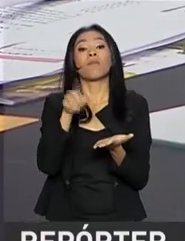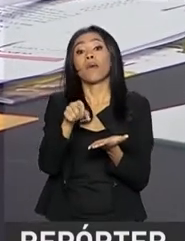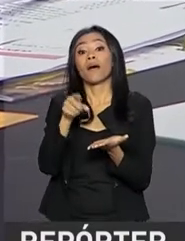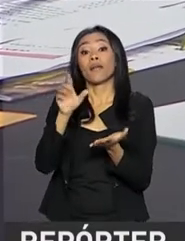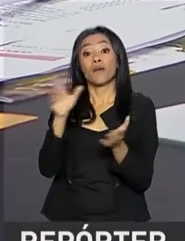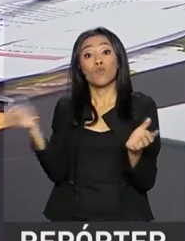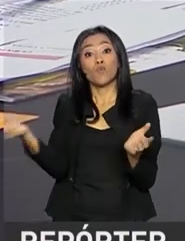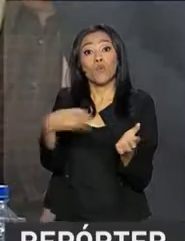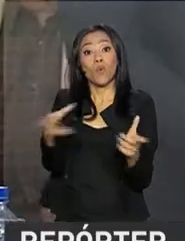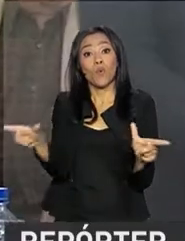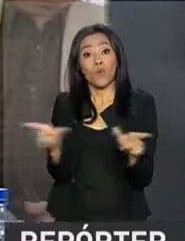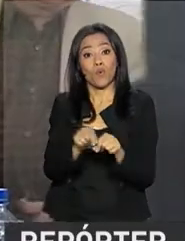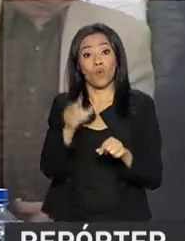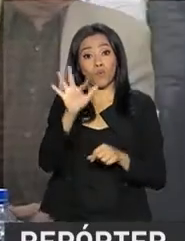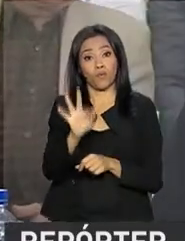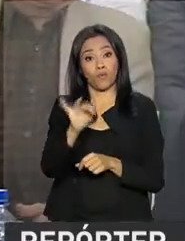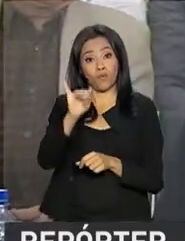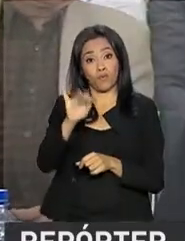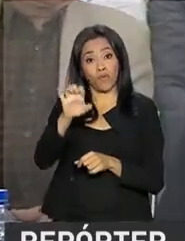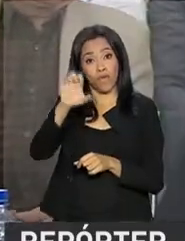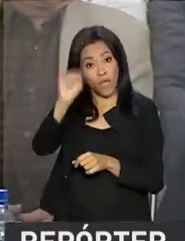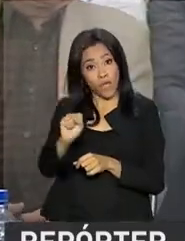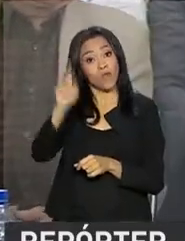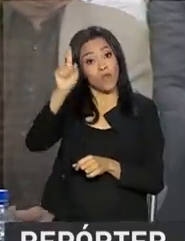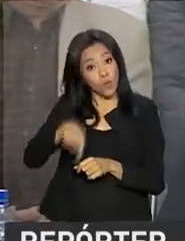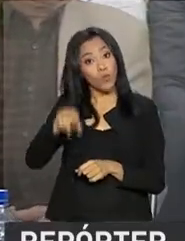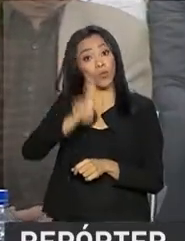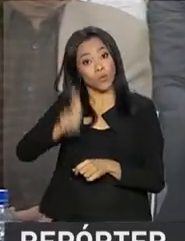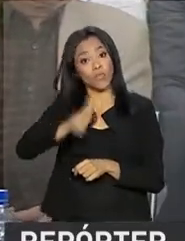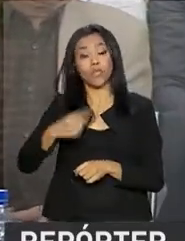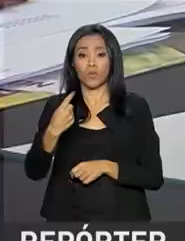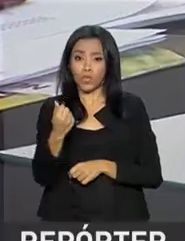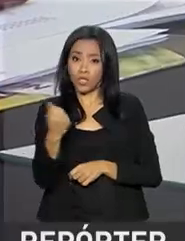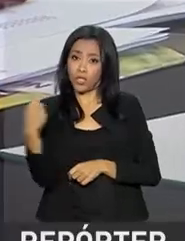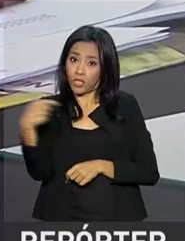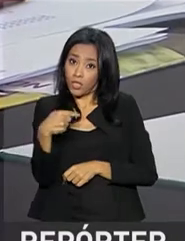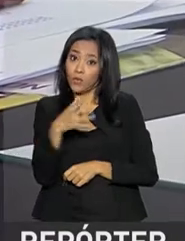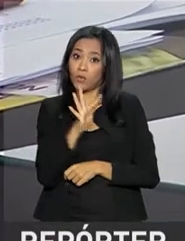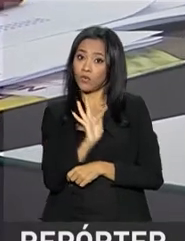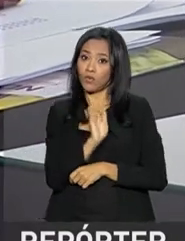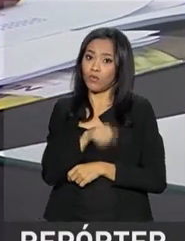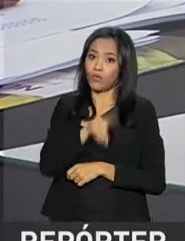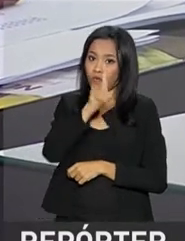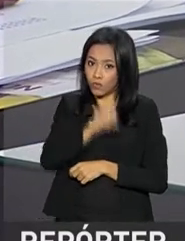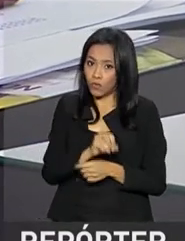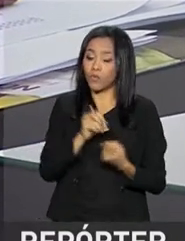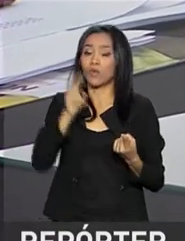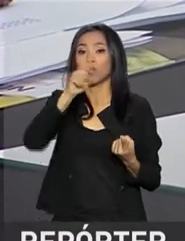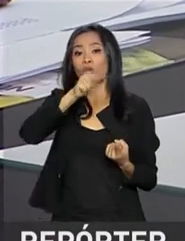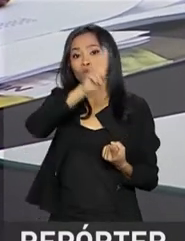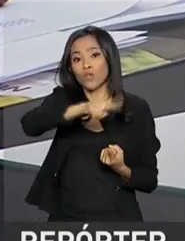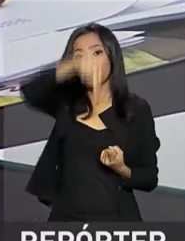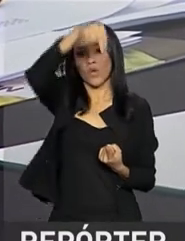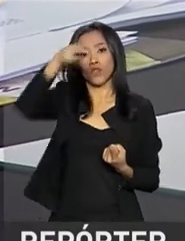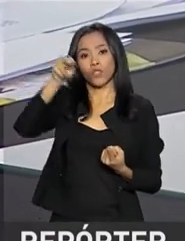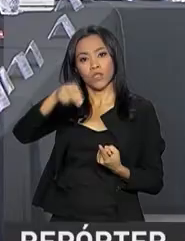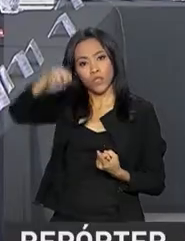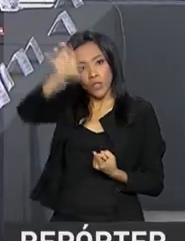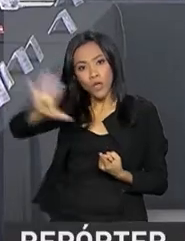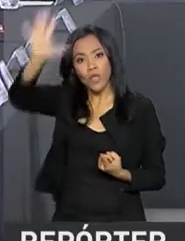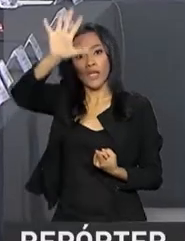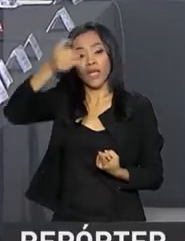novo fies com recursos dos fundos constitucionais e de desenvolvimento do norte e nordeste e centro oeste do